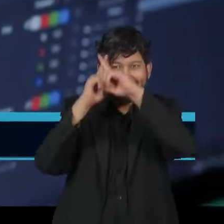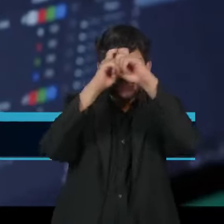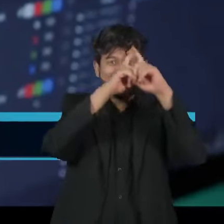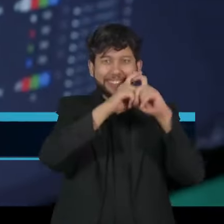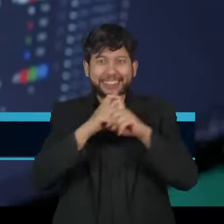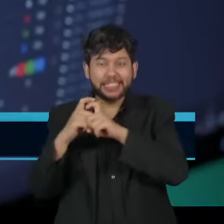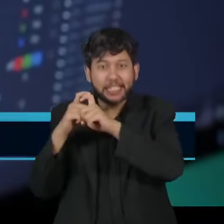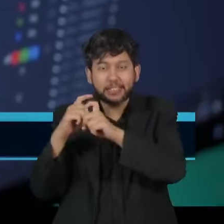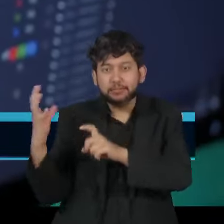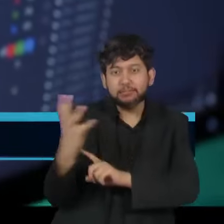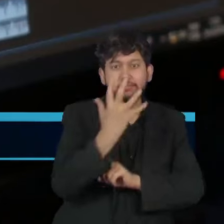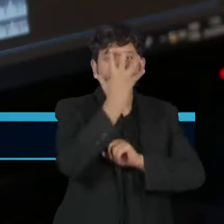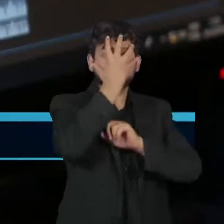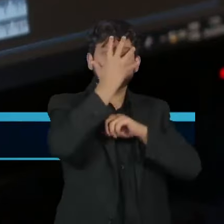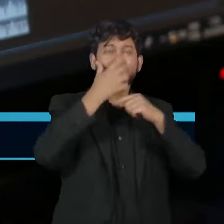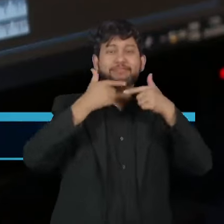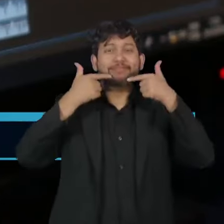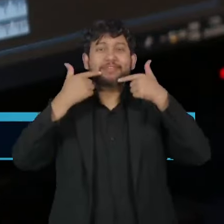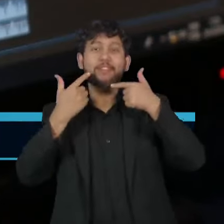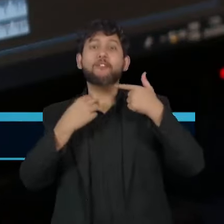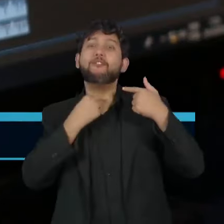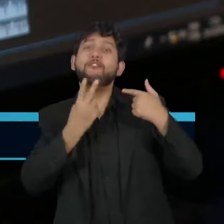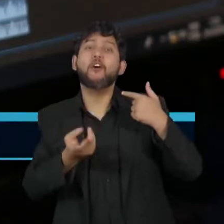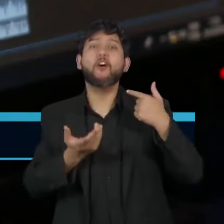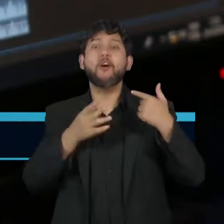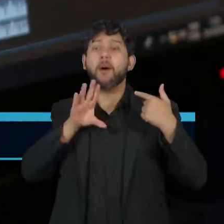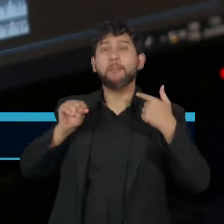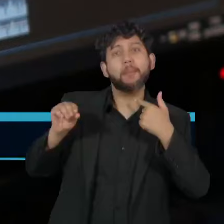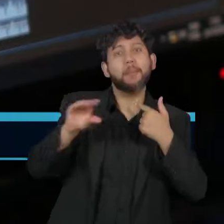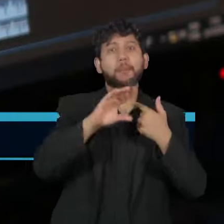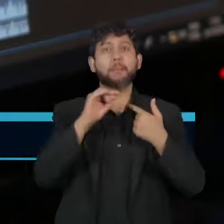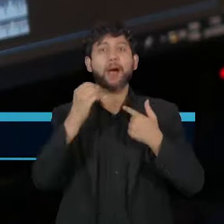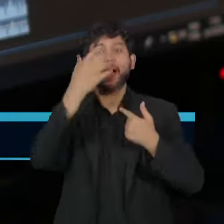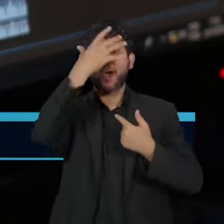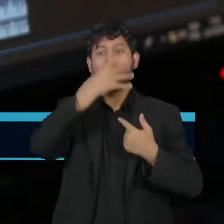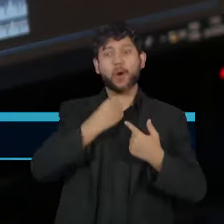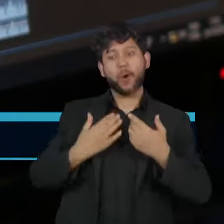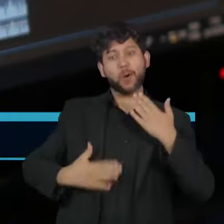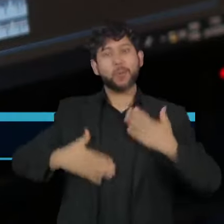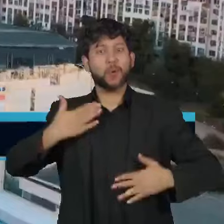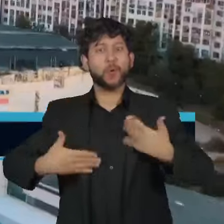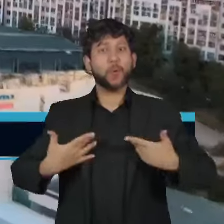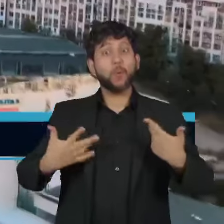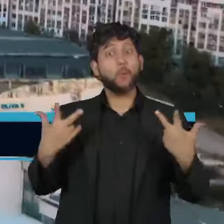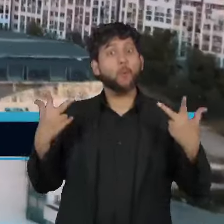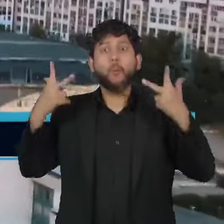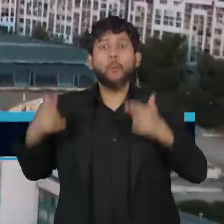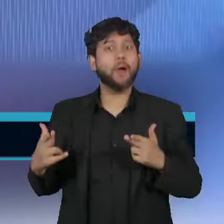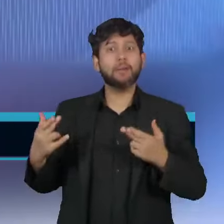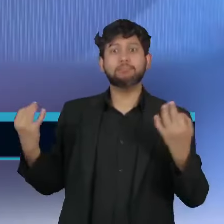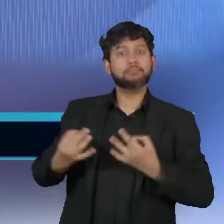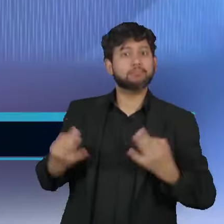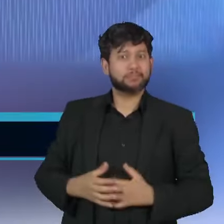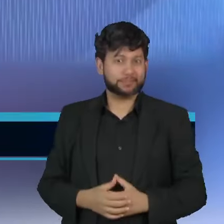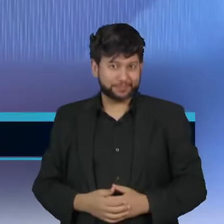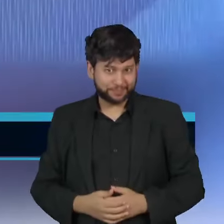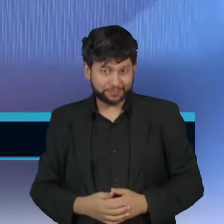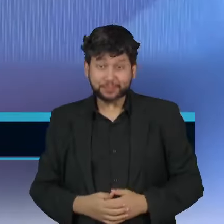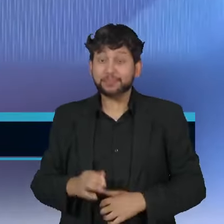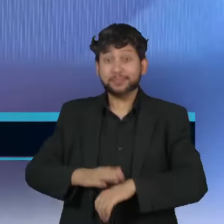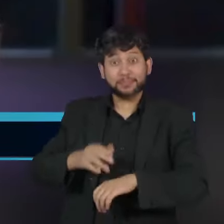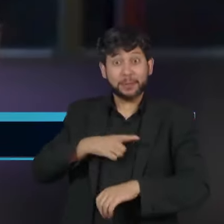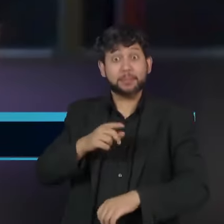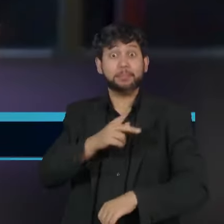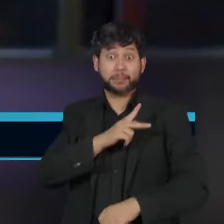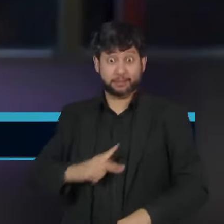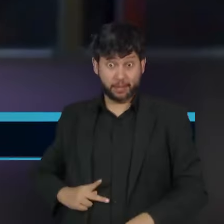vídeos imagens ou áudio para editar a aparência física a voz ou as ações de alguém na moldávia a presidente do país foi